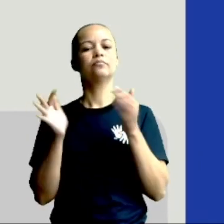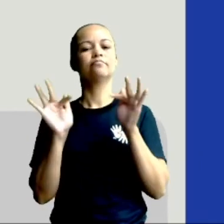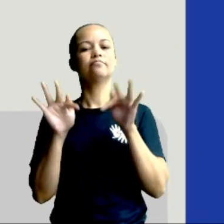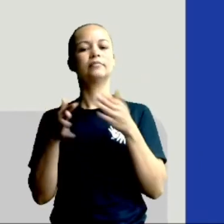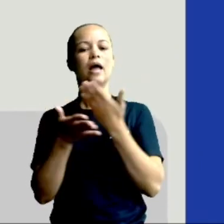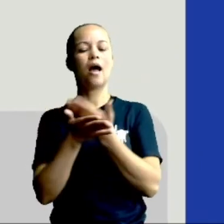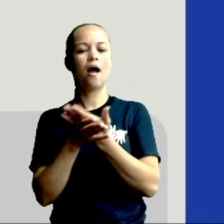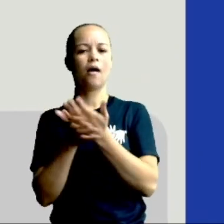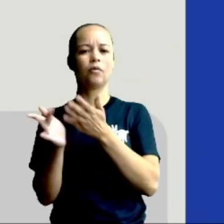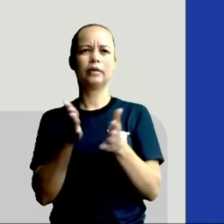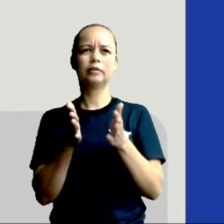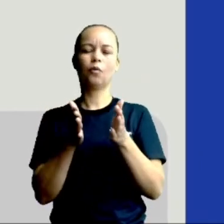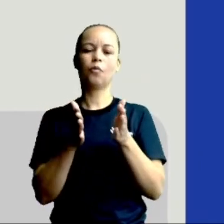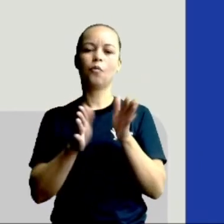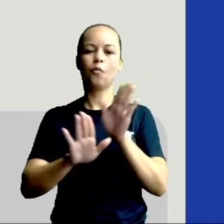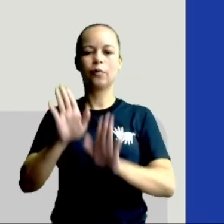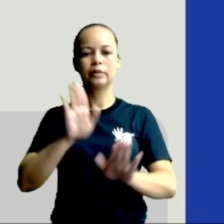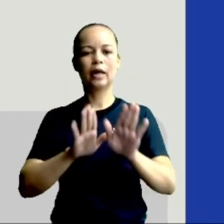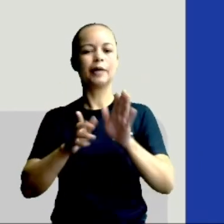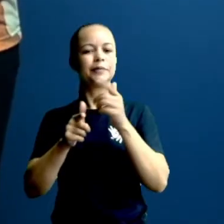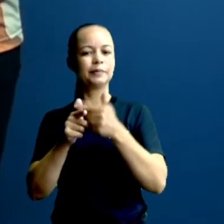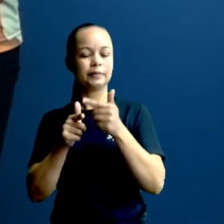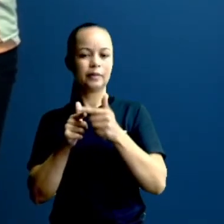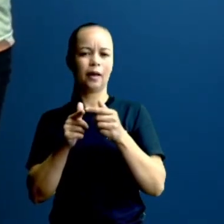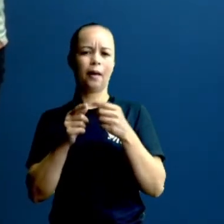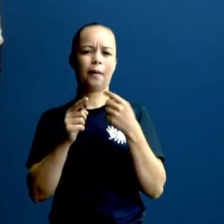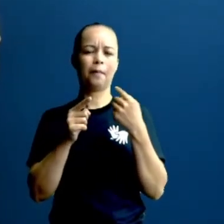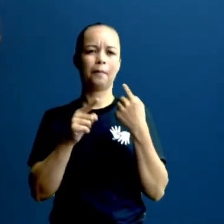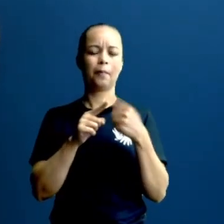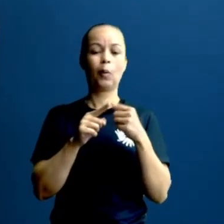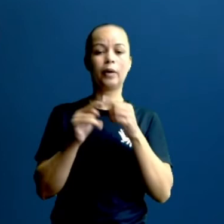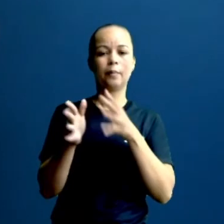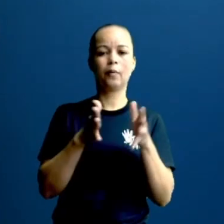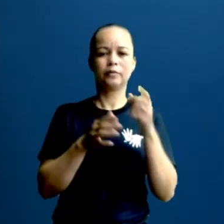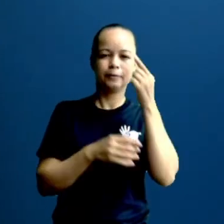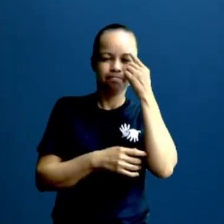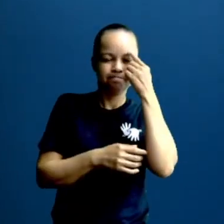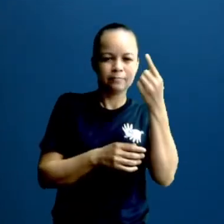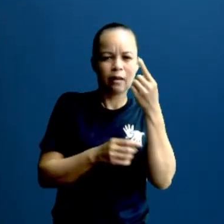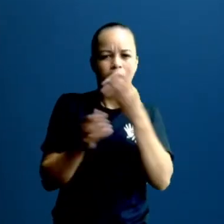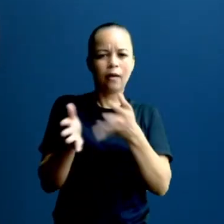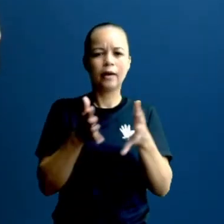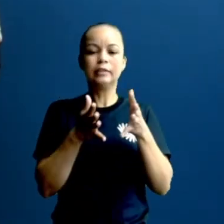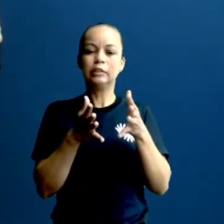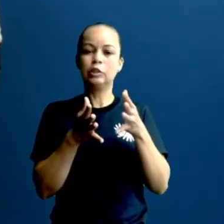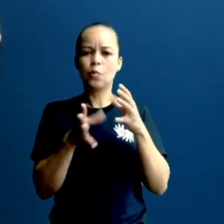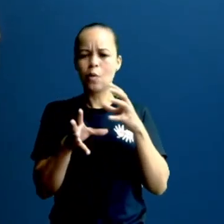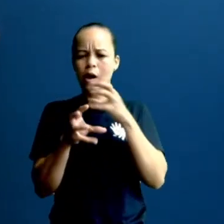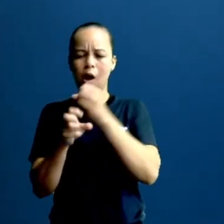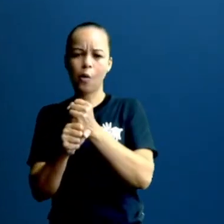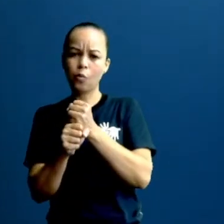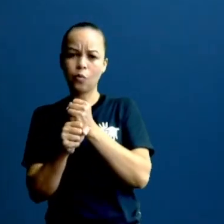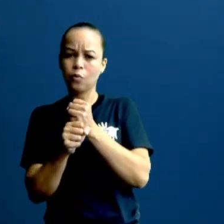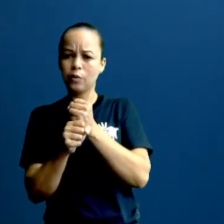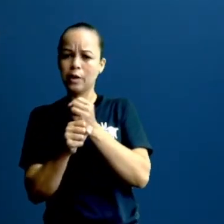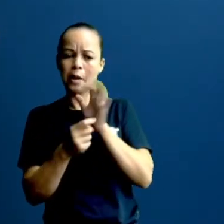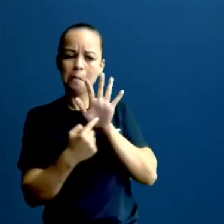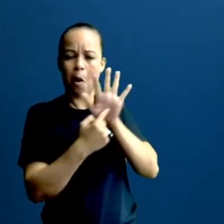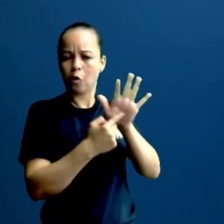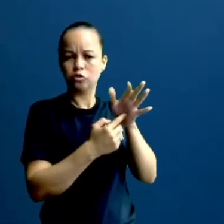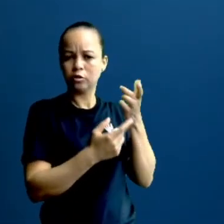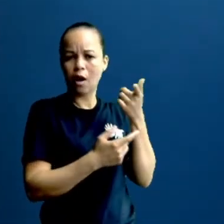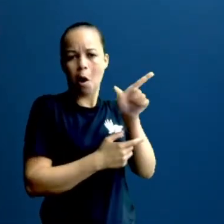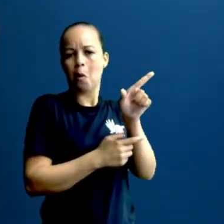cuidado, né, com o problema, porque ele pode trazer uma ideia para você de um cálculo e ser outro, né? A